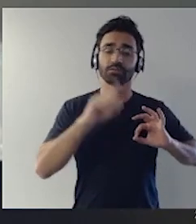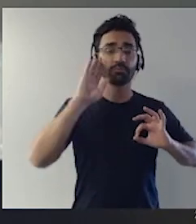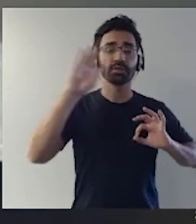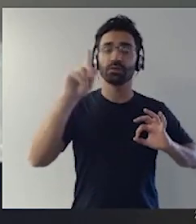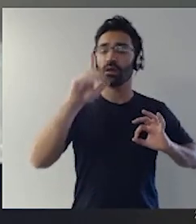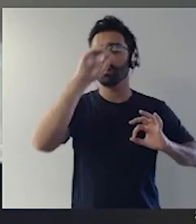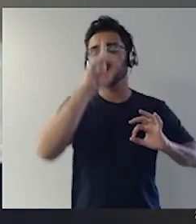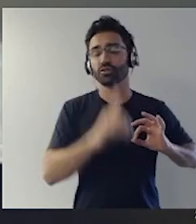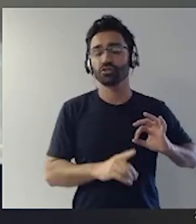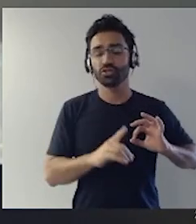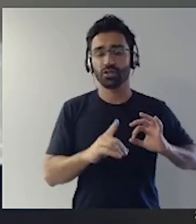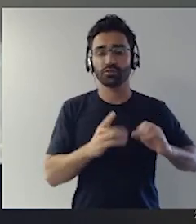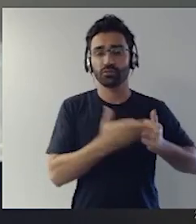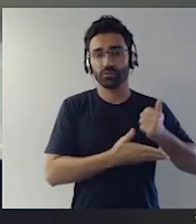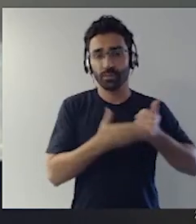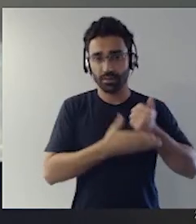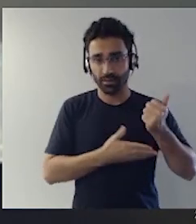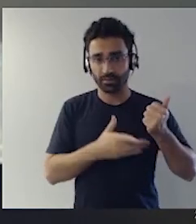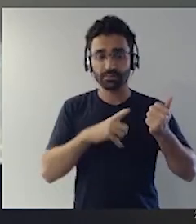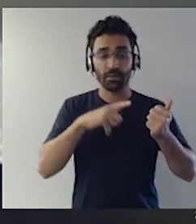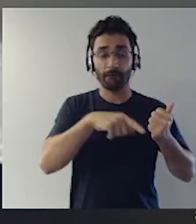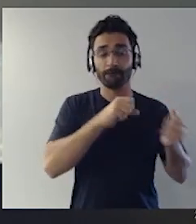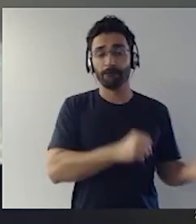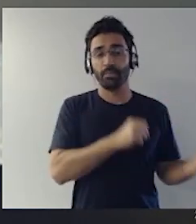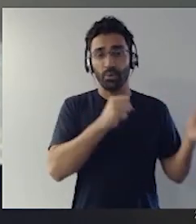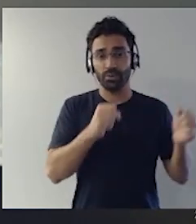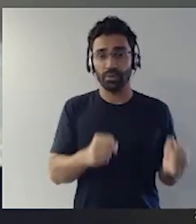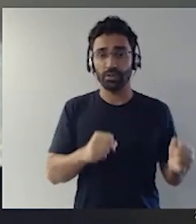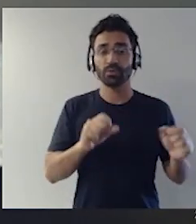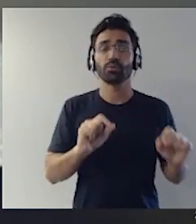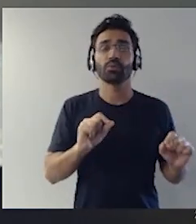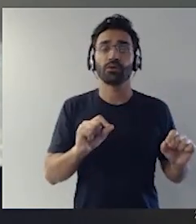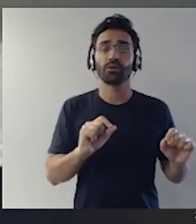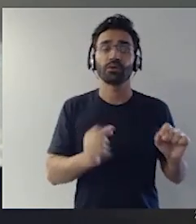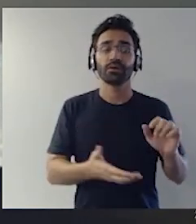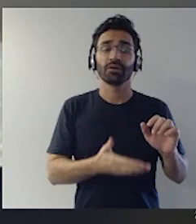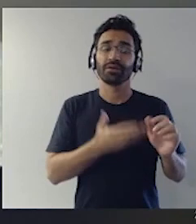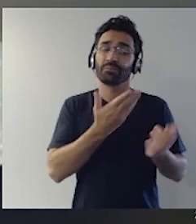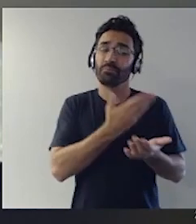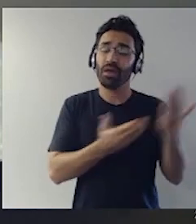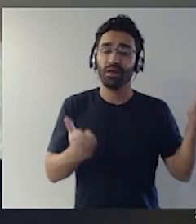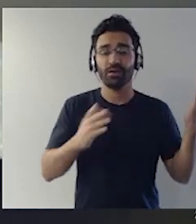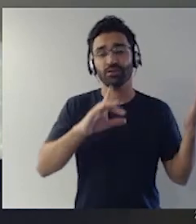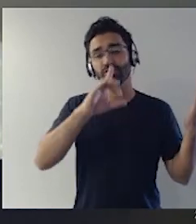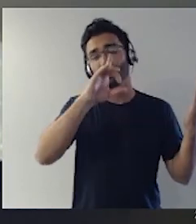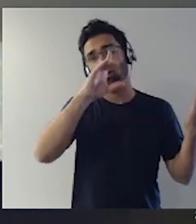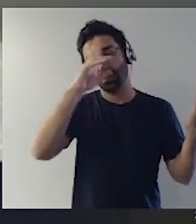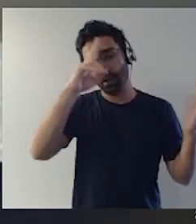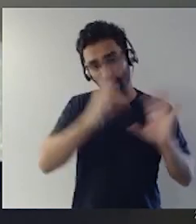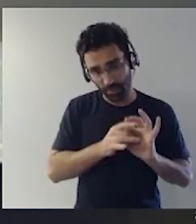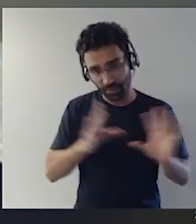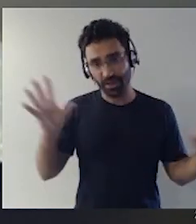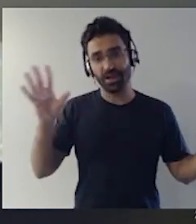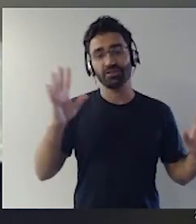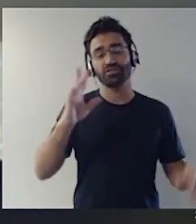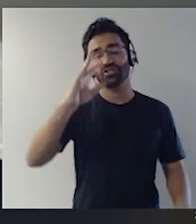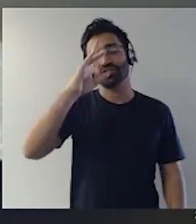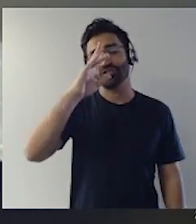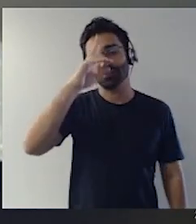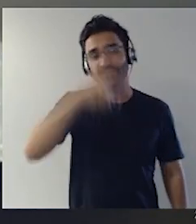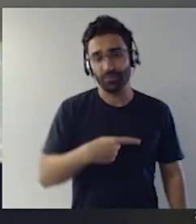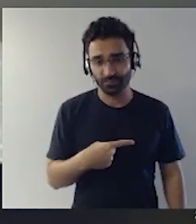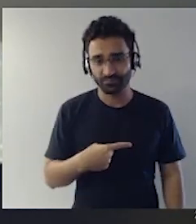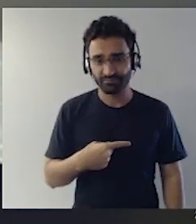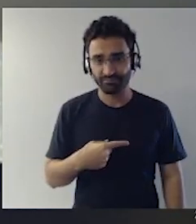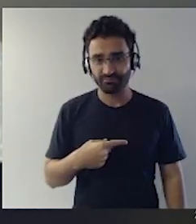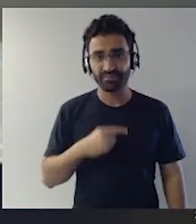de exercício de poderes que restringam liberdades individuais. Se o exercício do poder de polícia